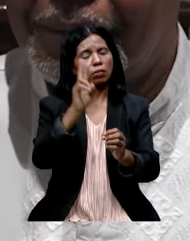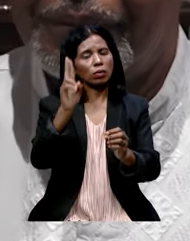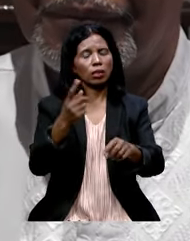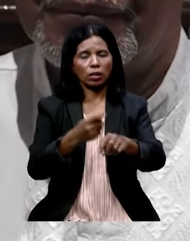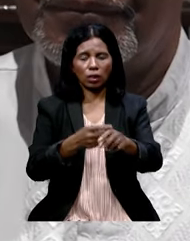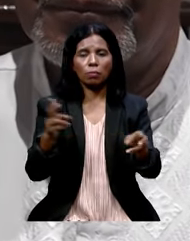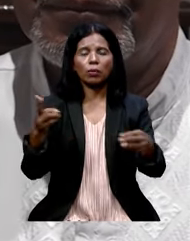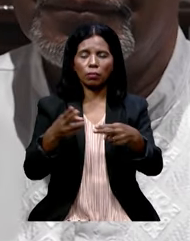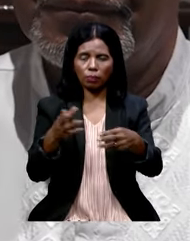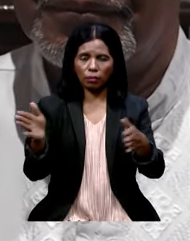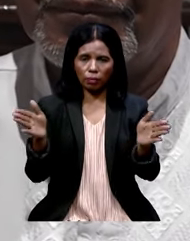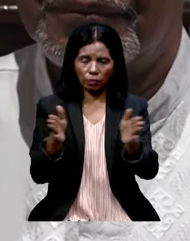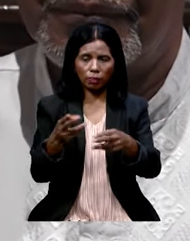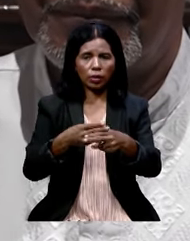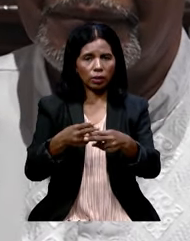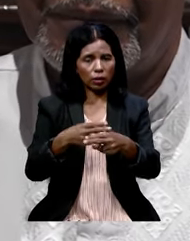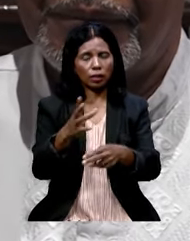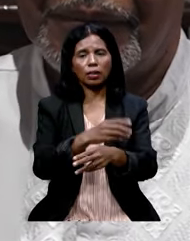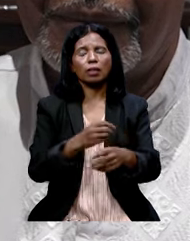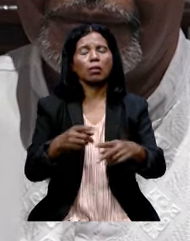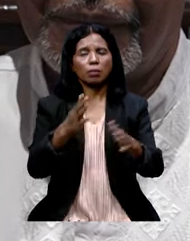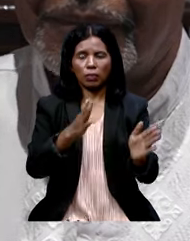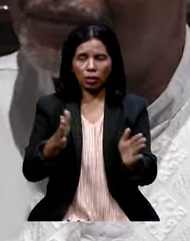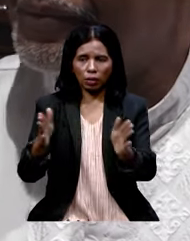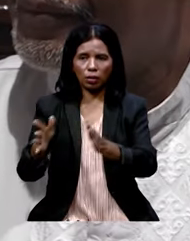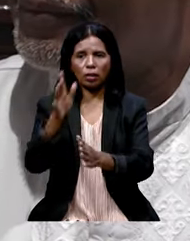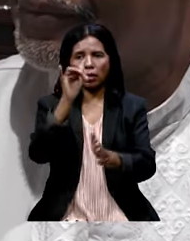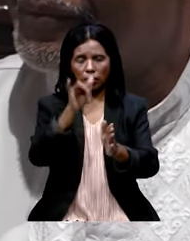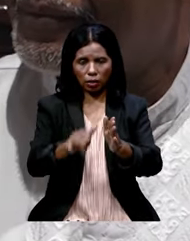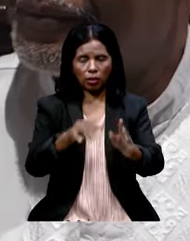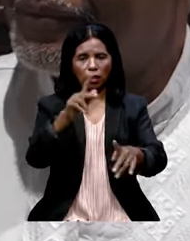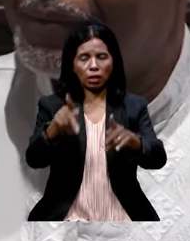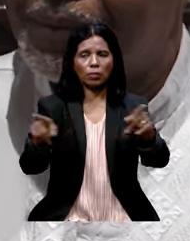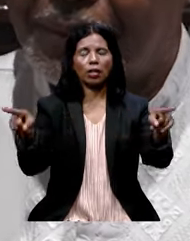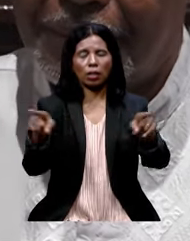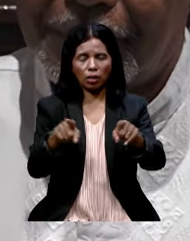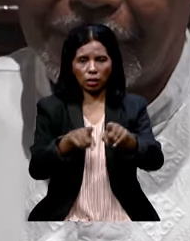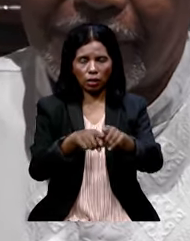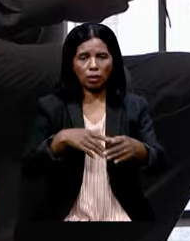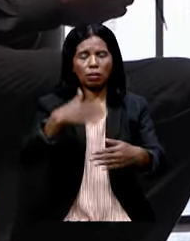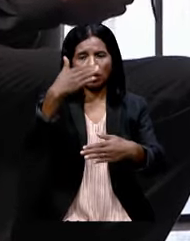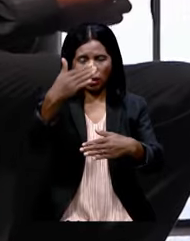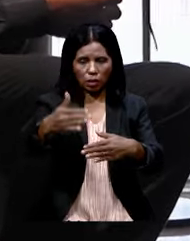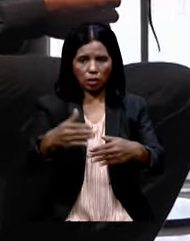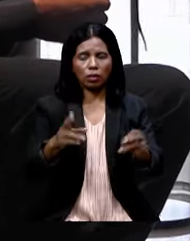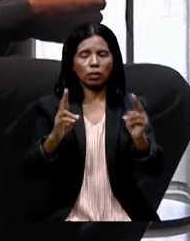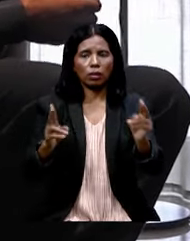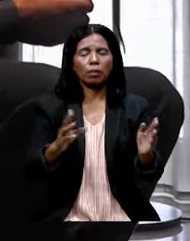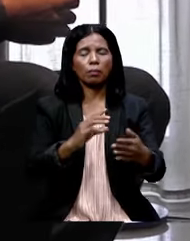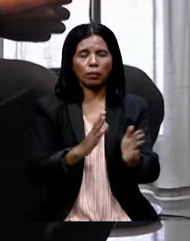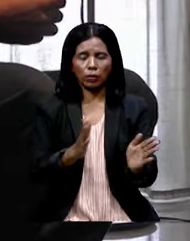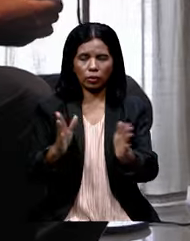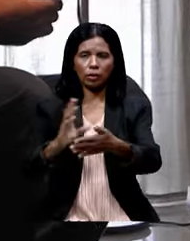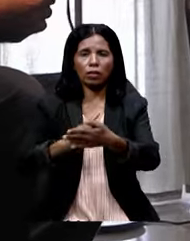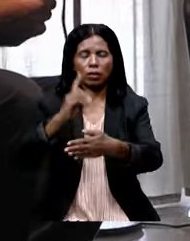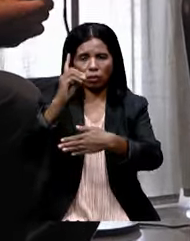tempo badak det, mai be preparação hirak ne, rai hela ba povo no hanesan mos passo id a tu acelera o processo de